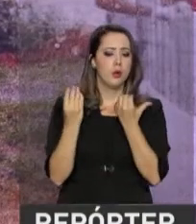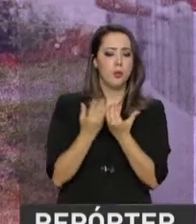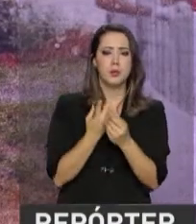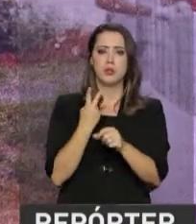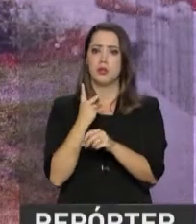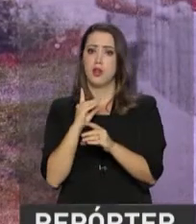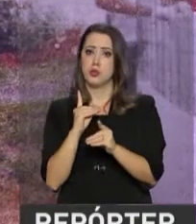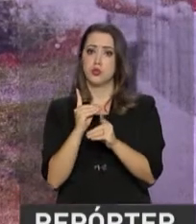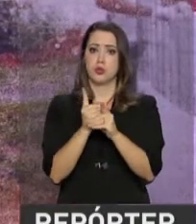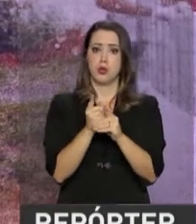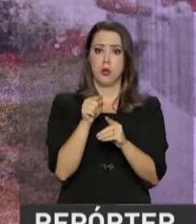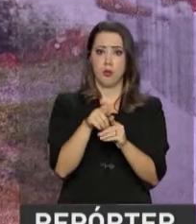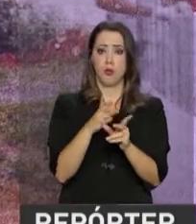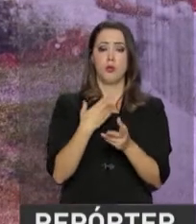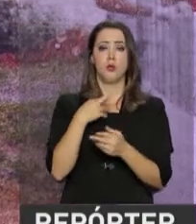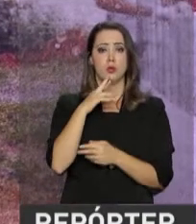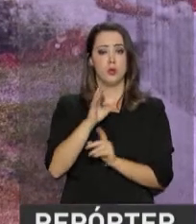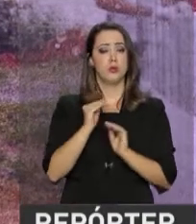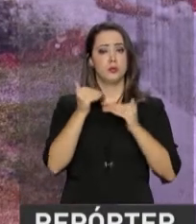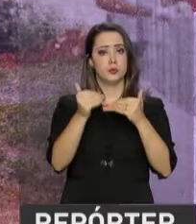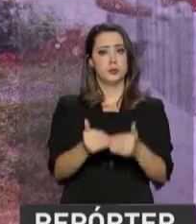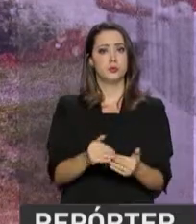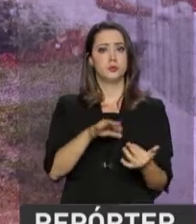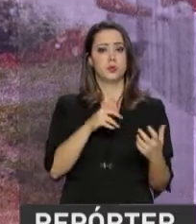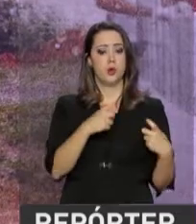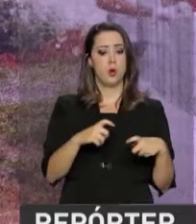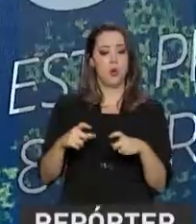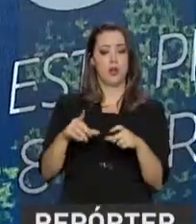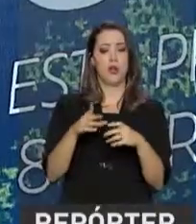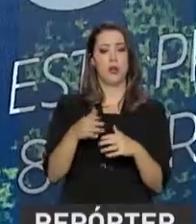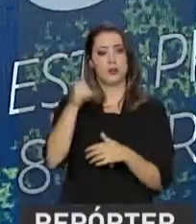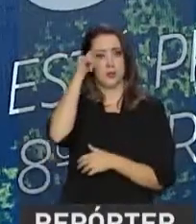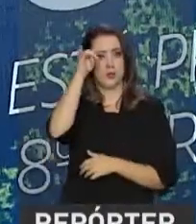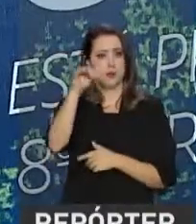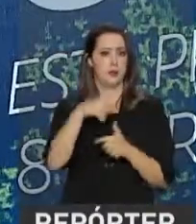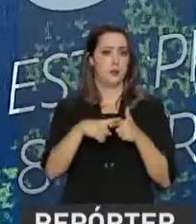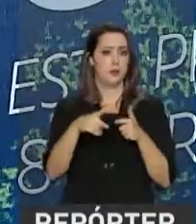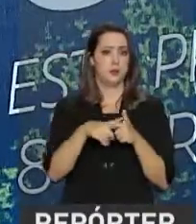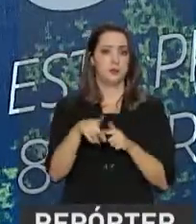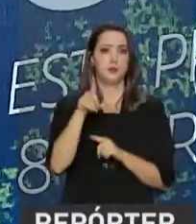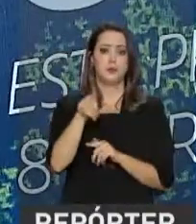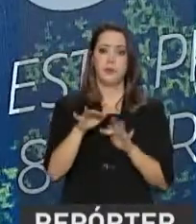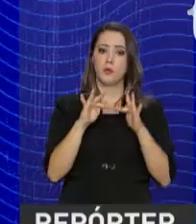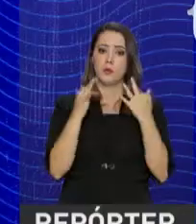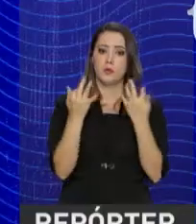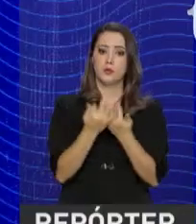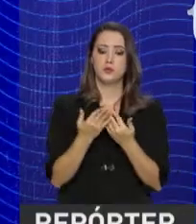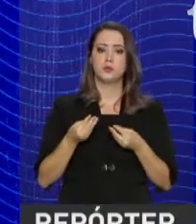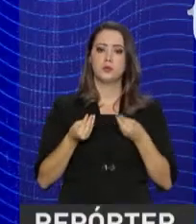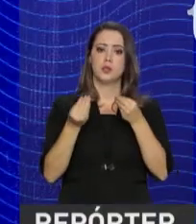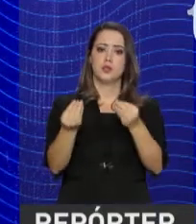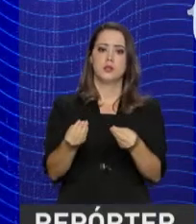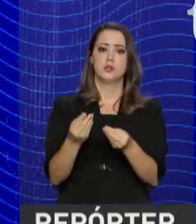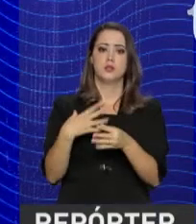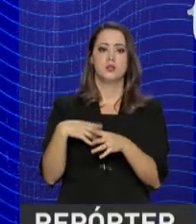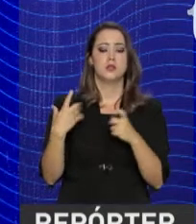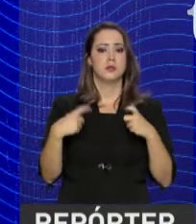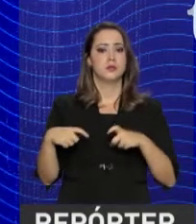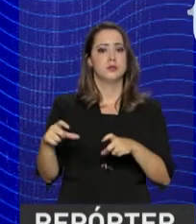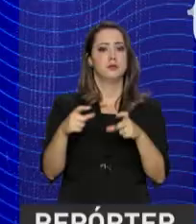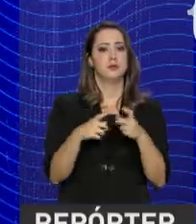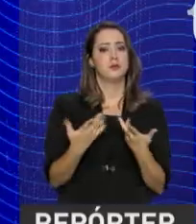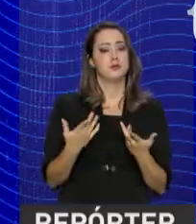esses desafios globais em uma escala local é o que o fórum mundial da água quer trazer como espaço